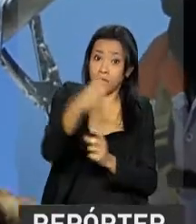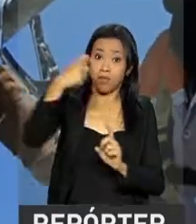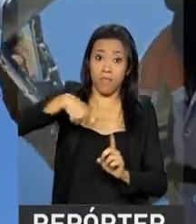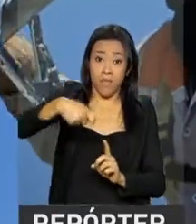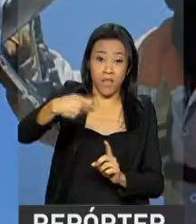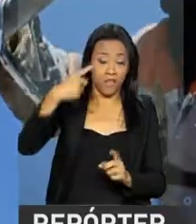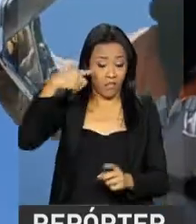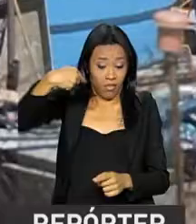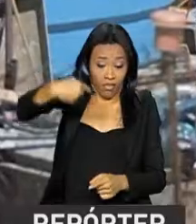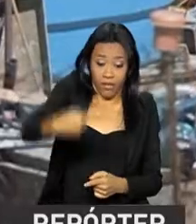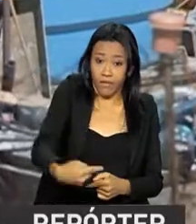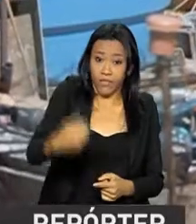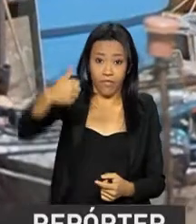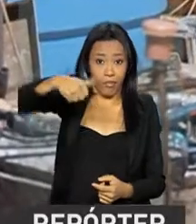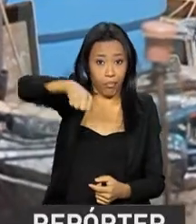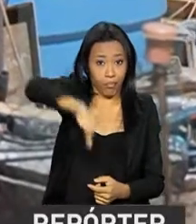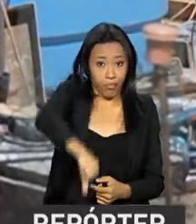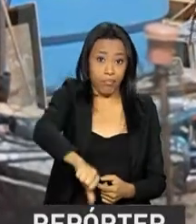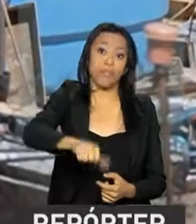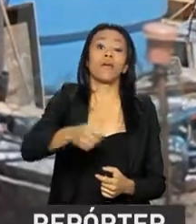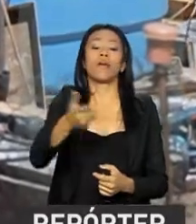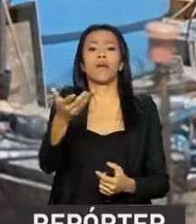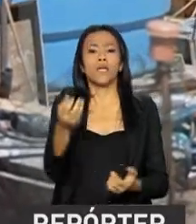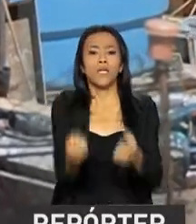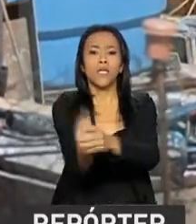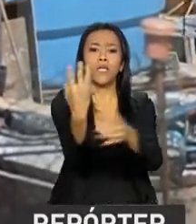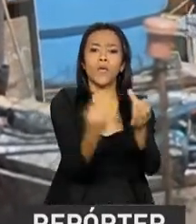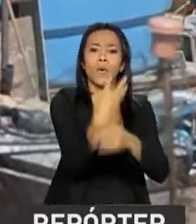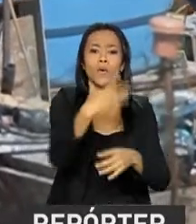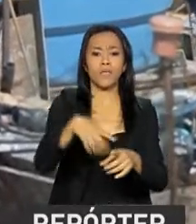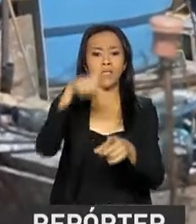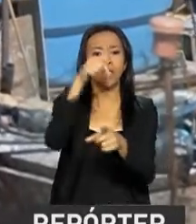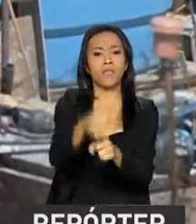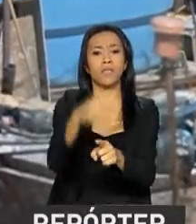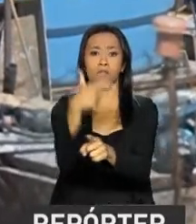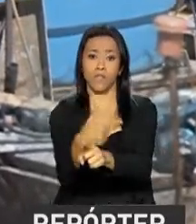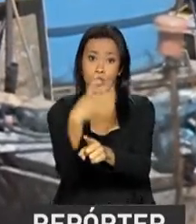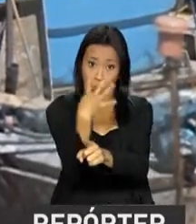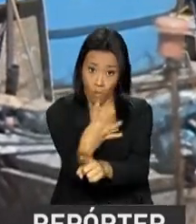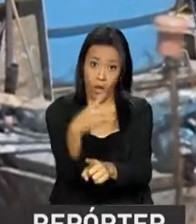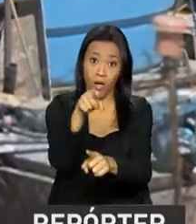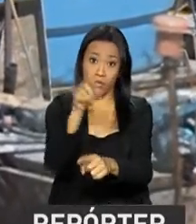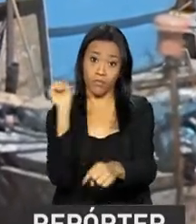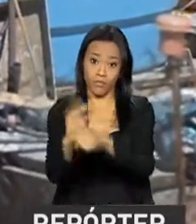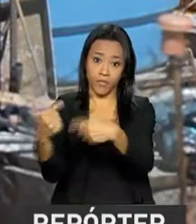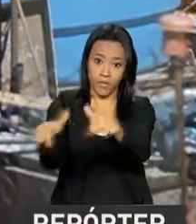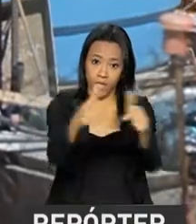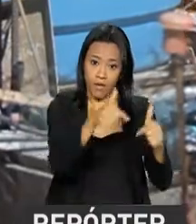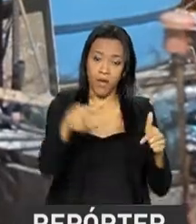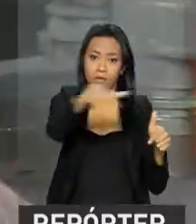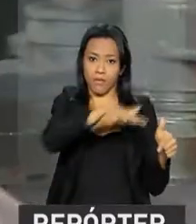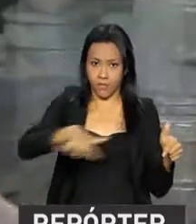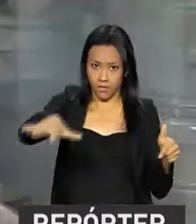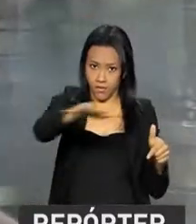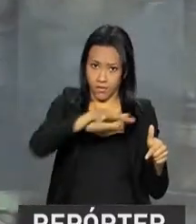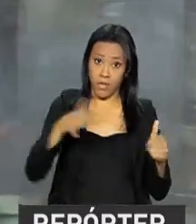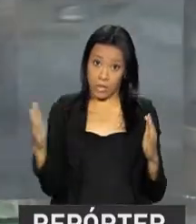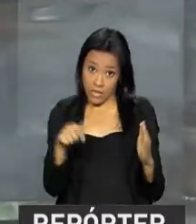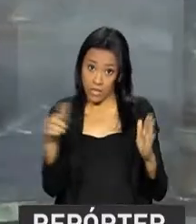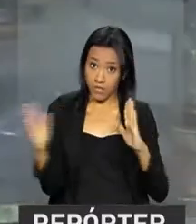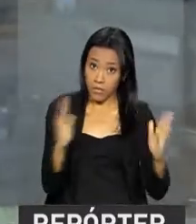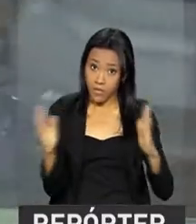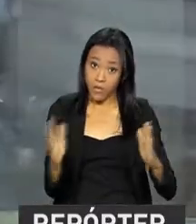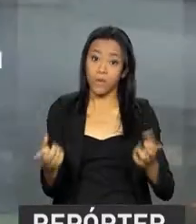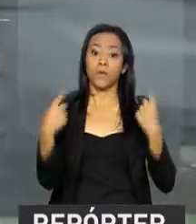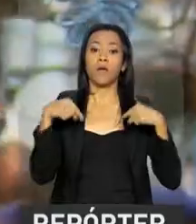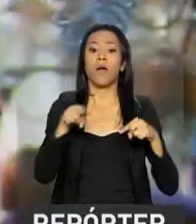resultados negativos o setor criou 724 postos de trabalho formal no período já a indústria de